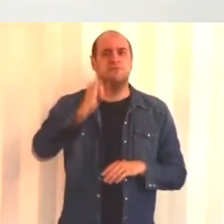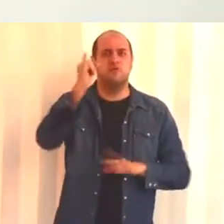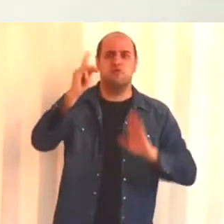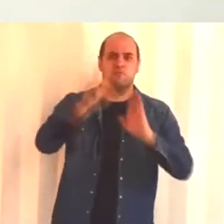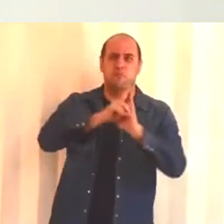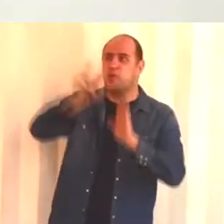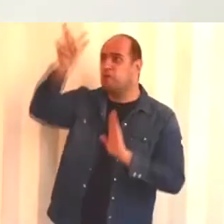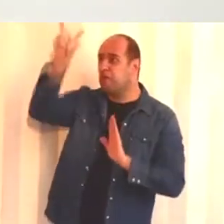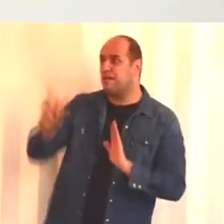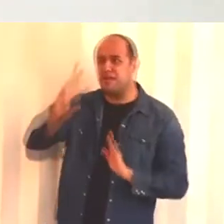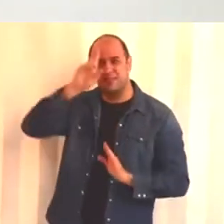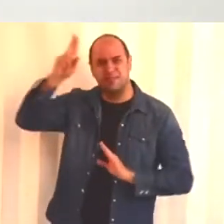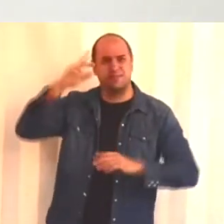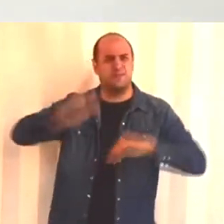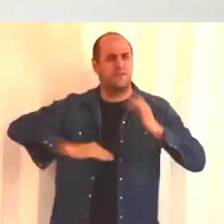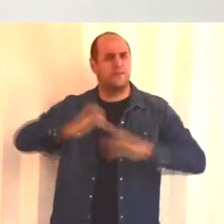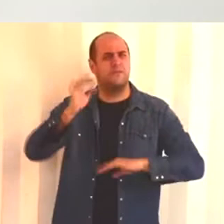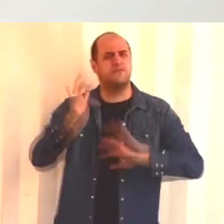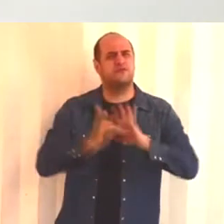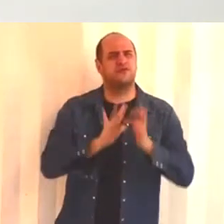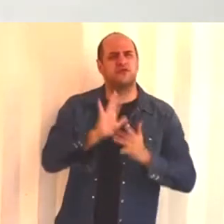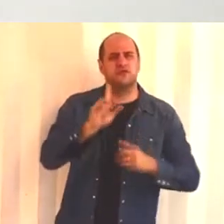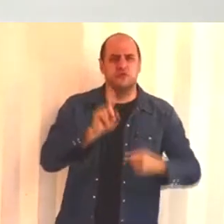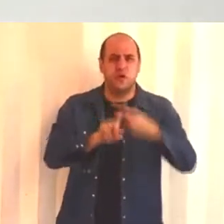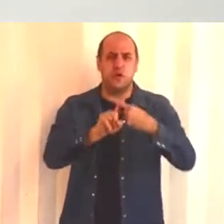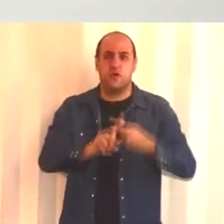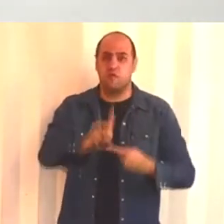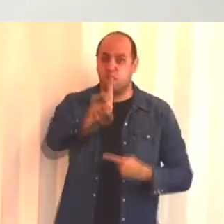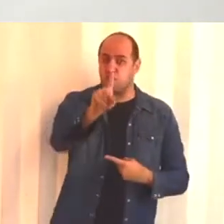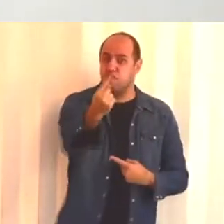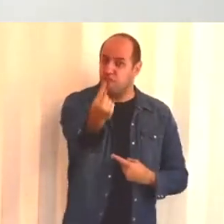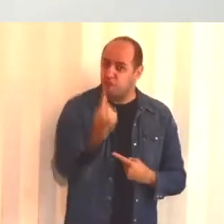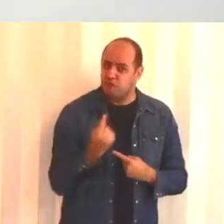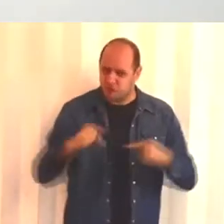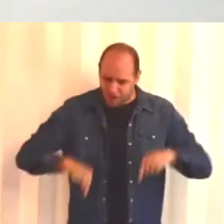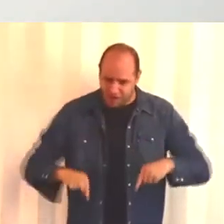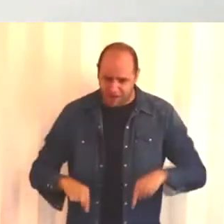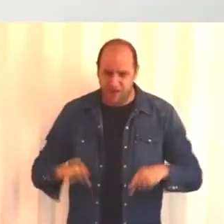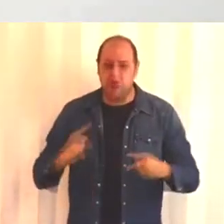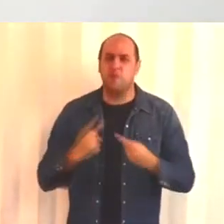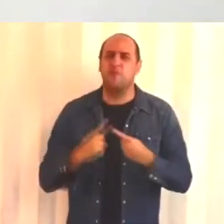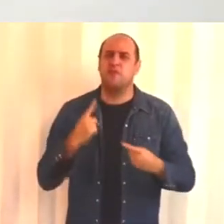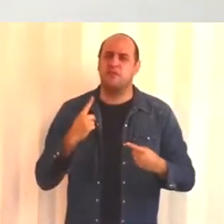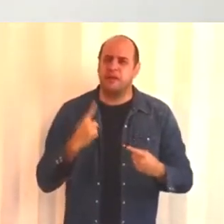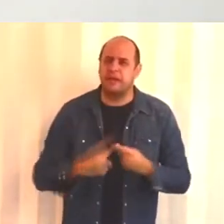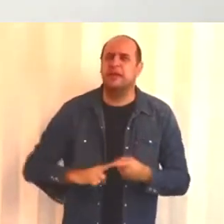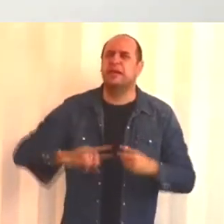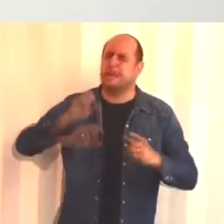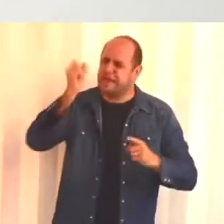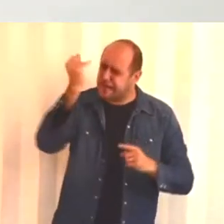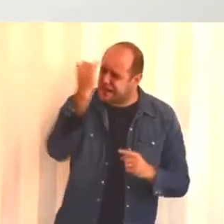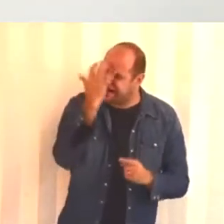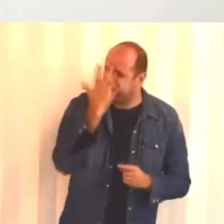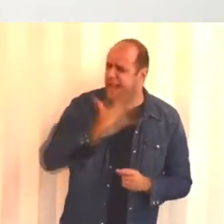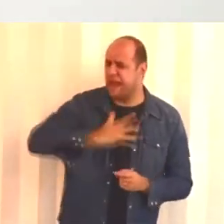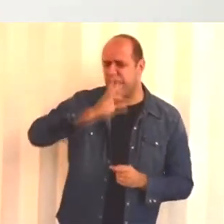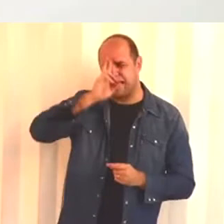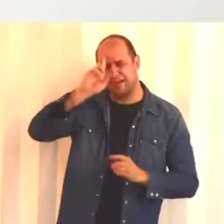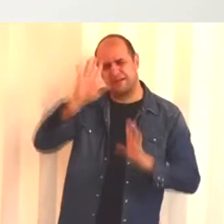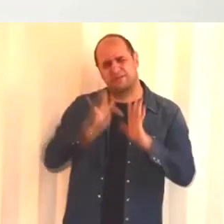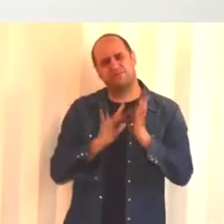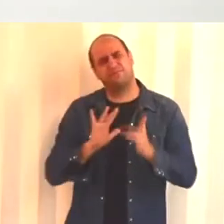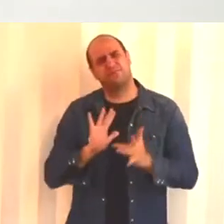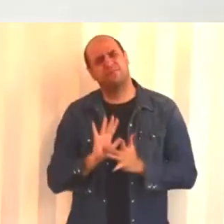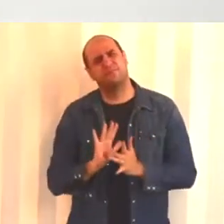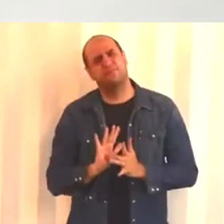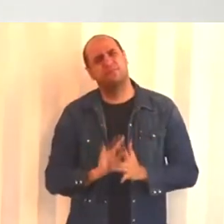próprio Senhor, a obra de Cristo na cruz. Você só está aqui porque você foi alcançado pela maravilhosa graça do Senhor